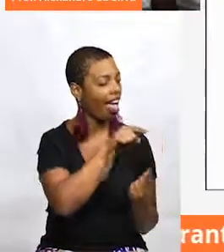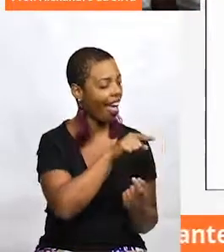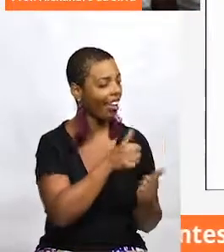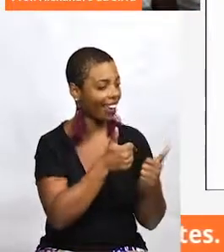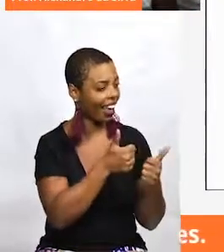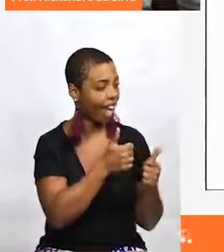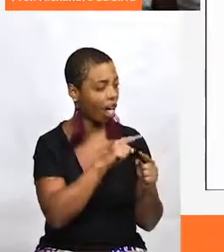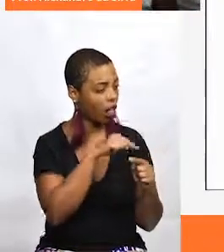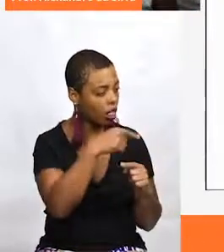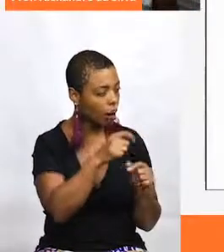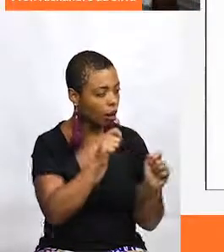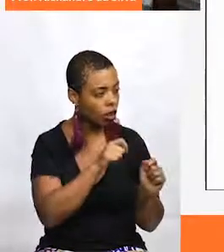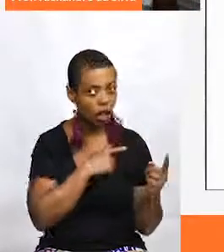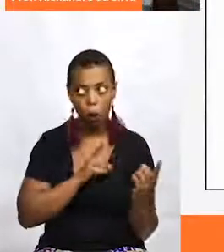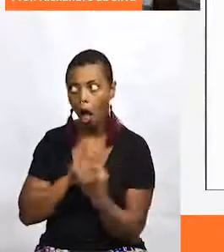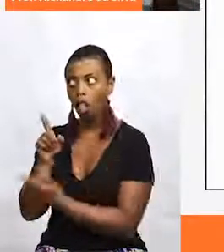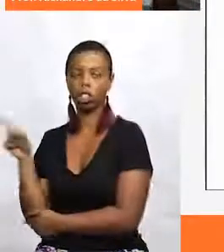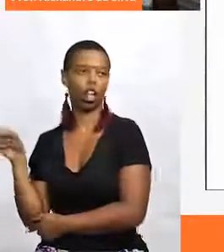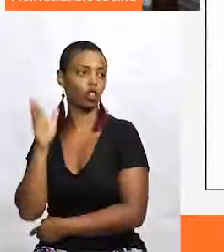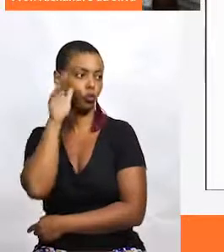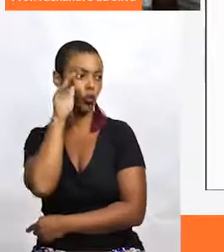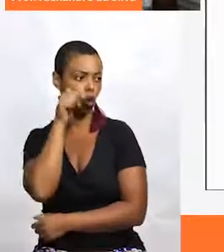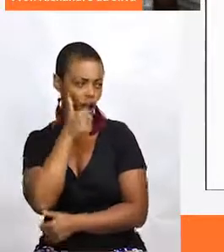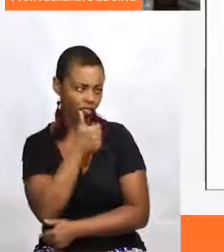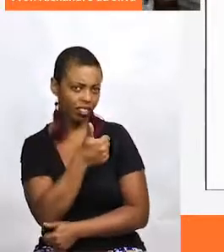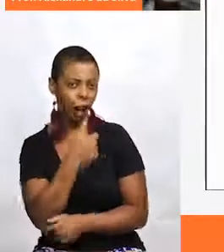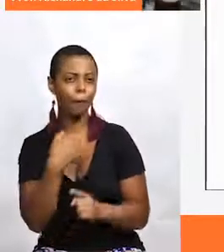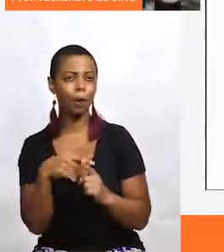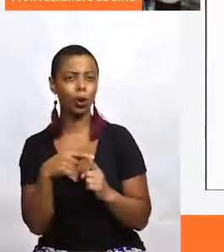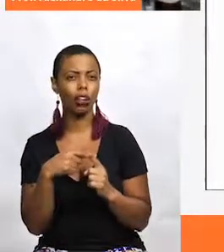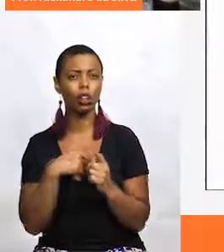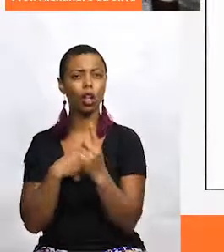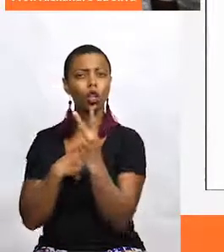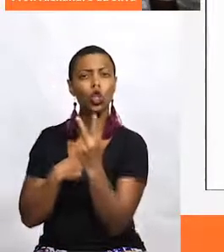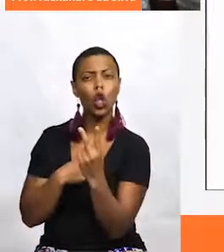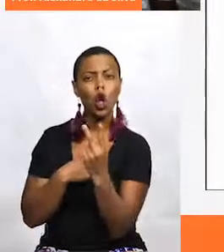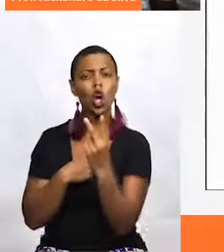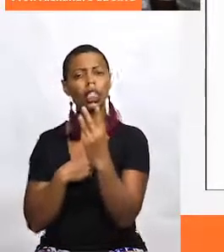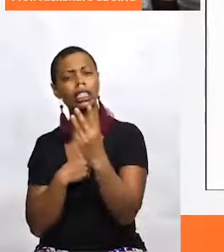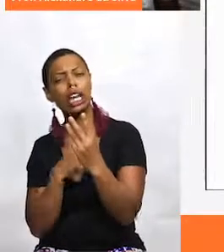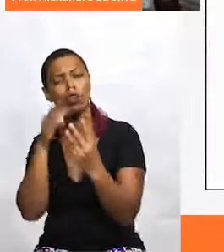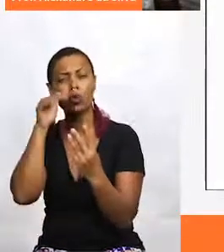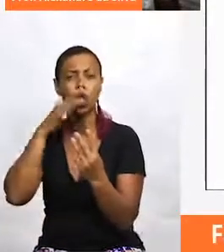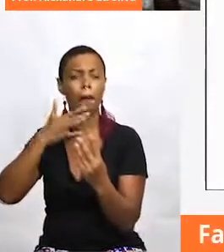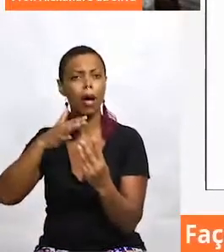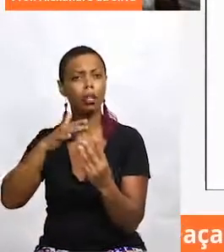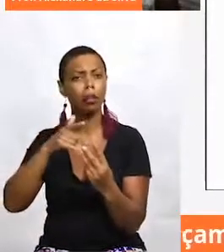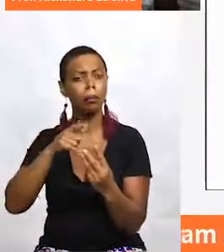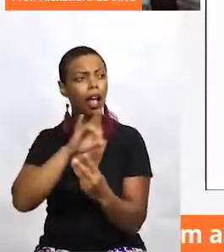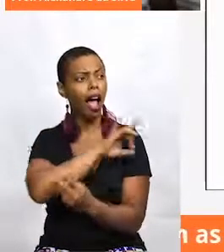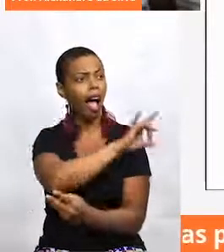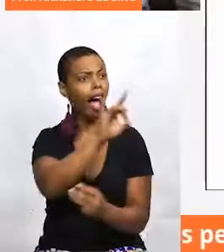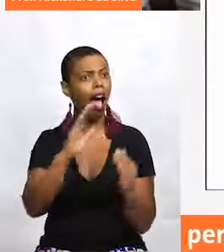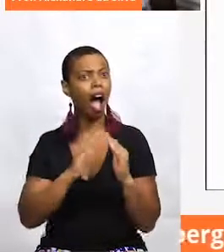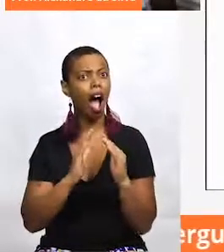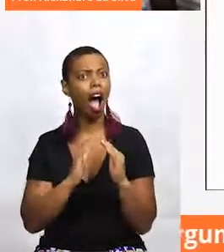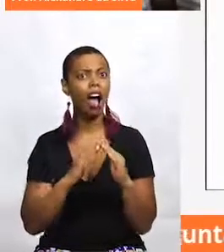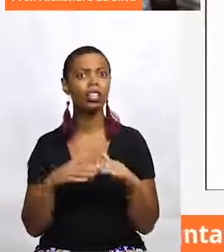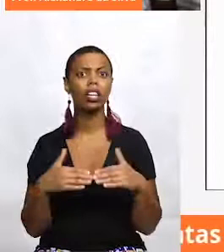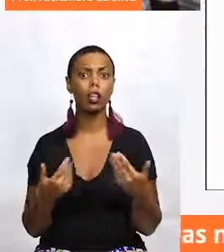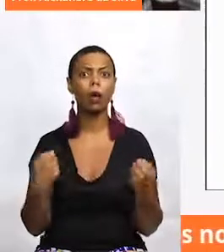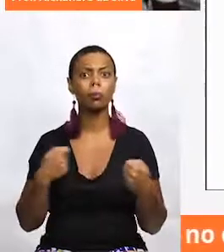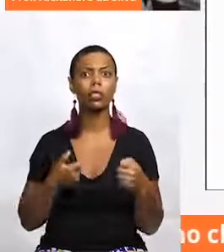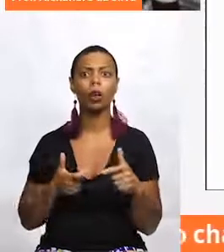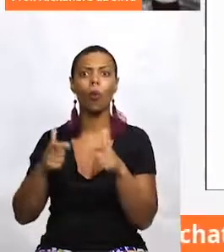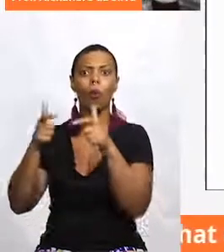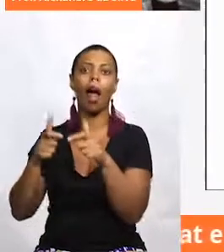atender o seu funcionário. Porque eram dois, três funcionários por casa, às vezes. Então eu tinha que ir para um lugar